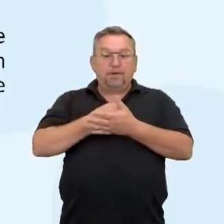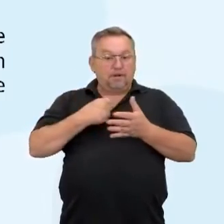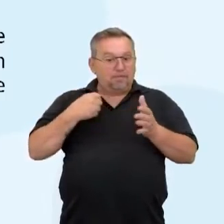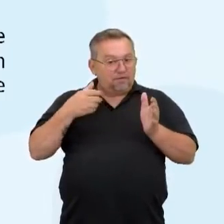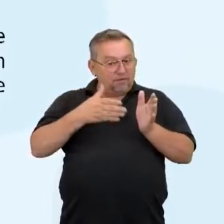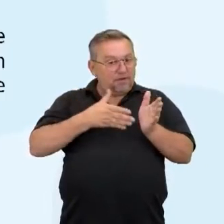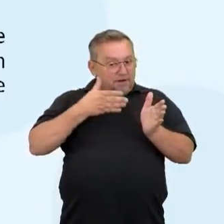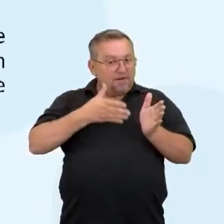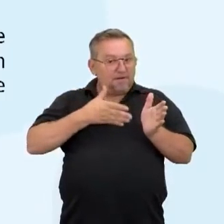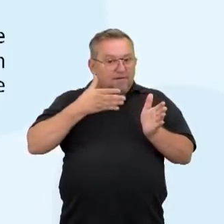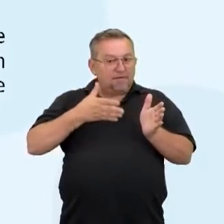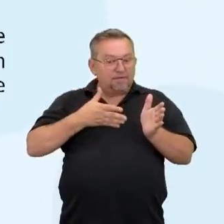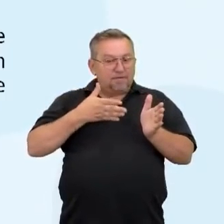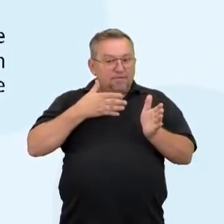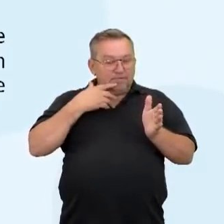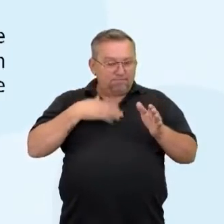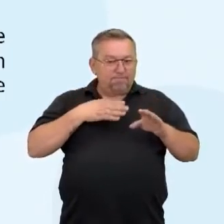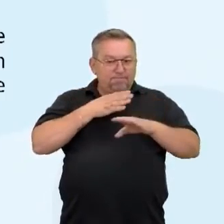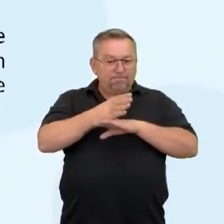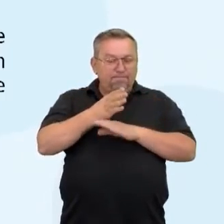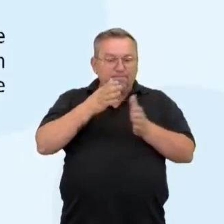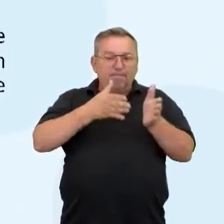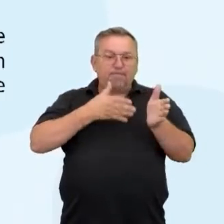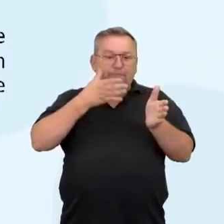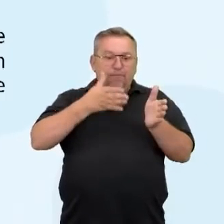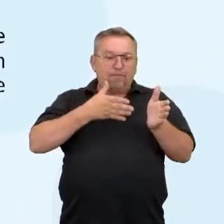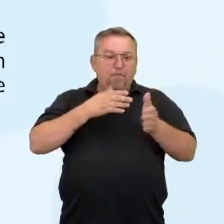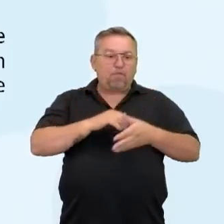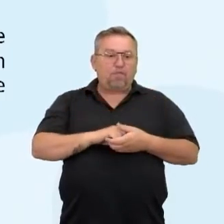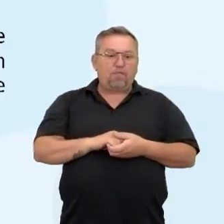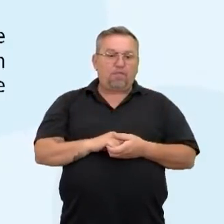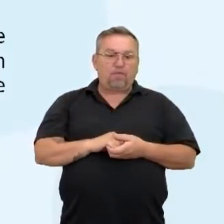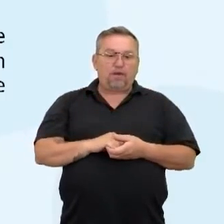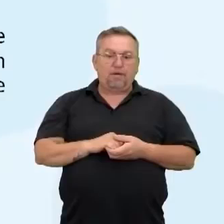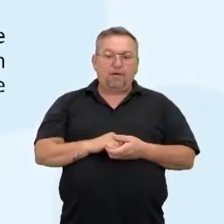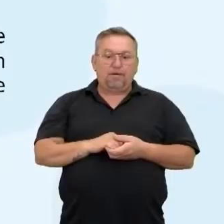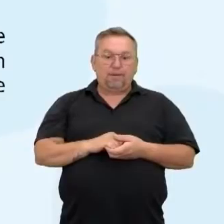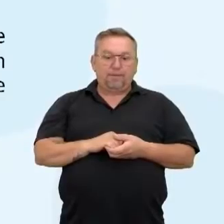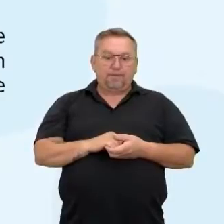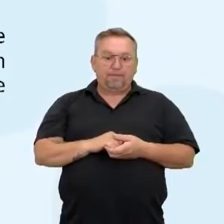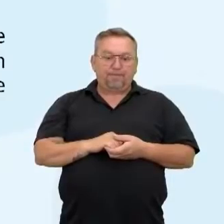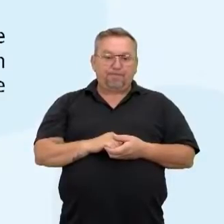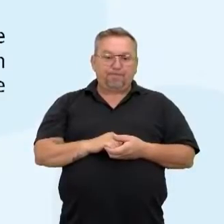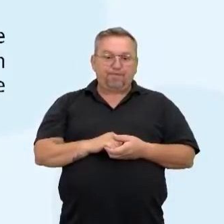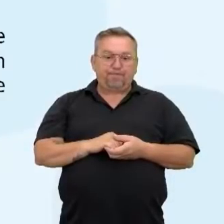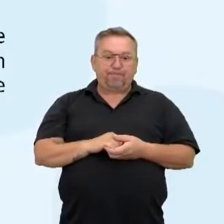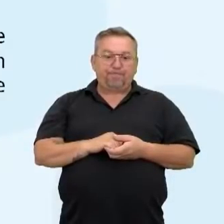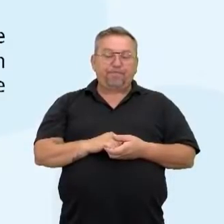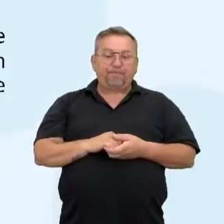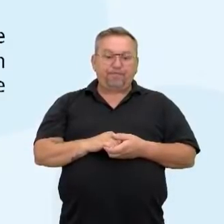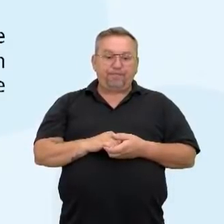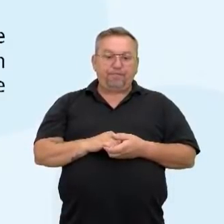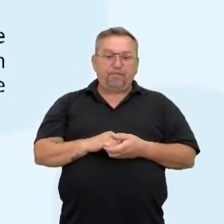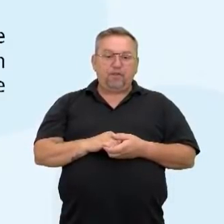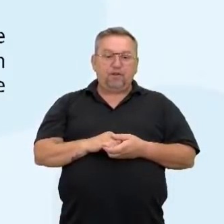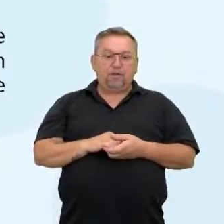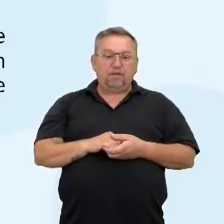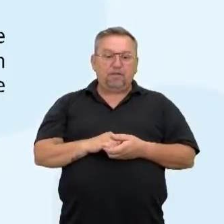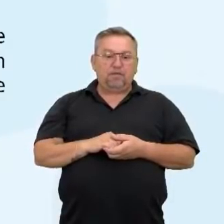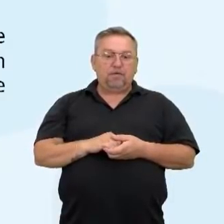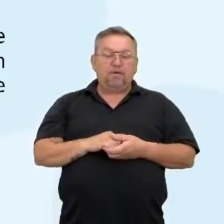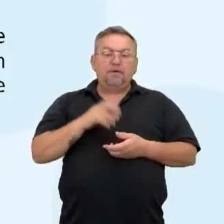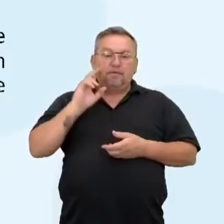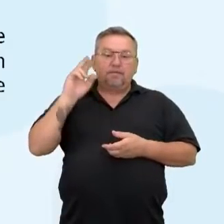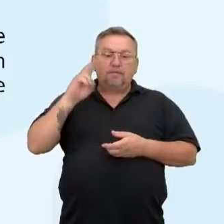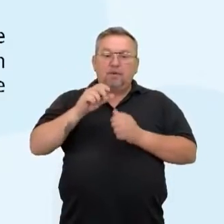Milão. And about 1 hour later, we arrived there. Arrive, que é chegar. Arrive sem o D no final, né?